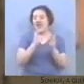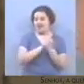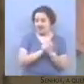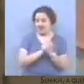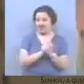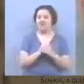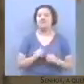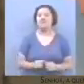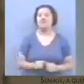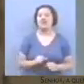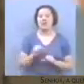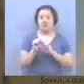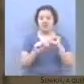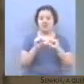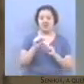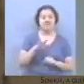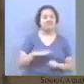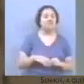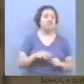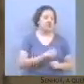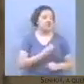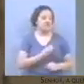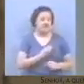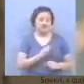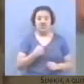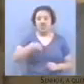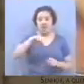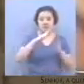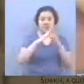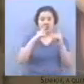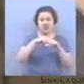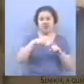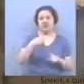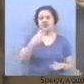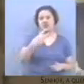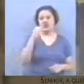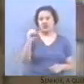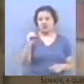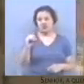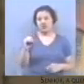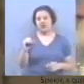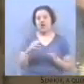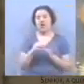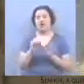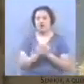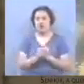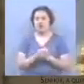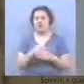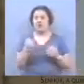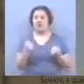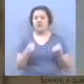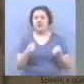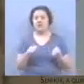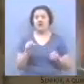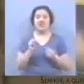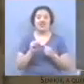fazia o encontro de casais, convertia 30 casais. Aí não tinha o que fazer com esses casais. Aí tinha que pôr esses 30